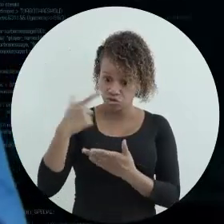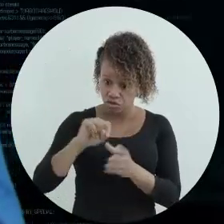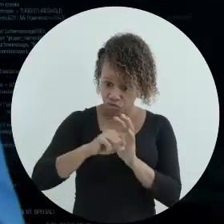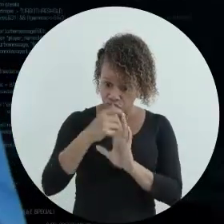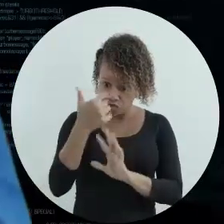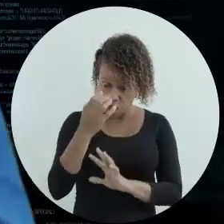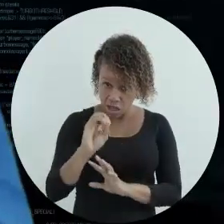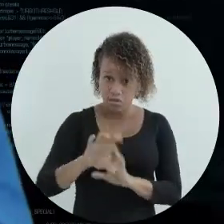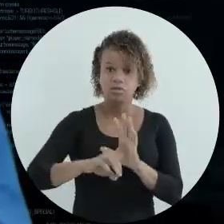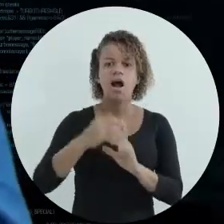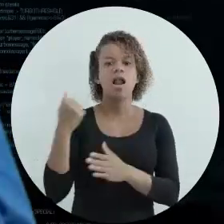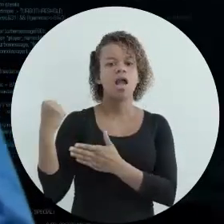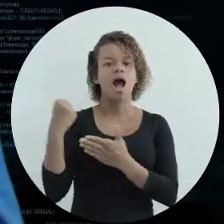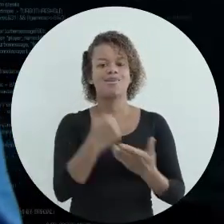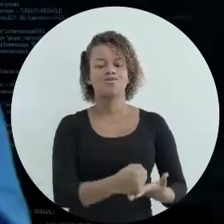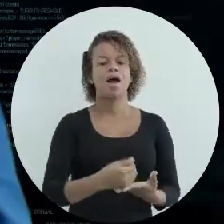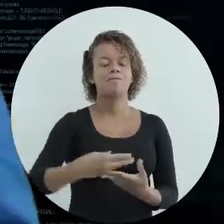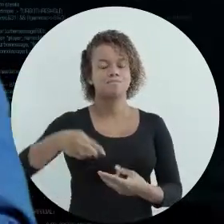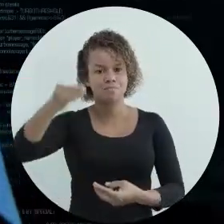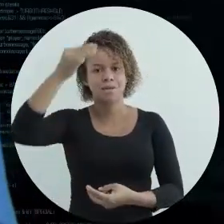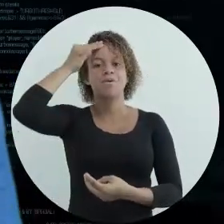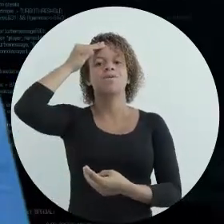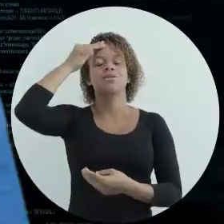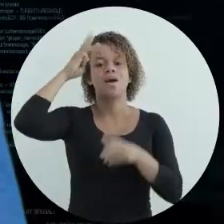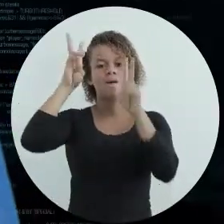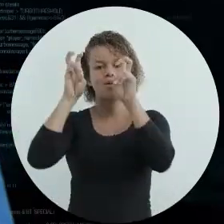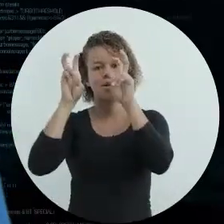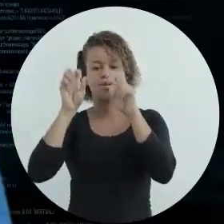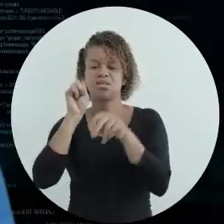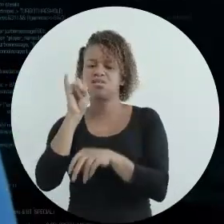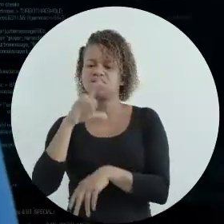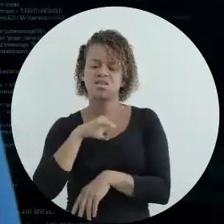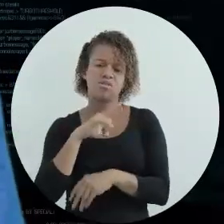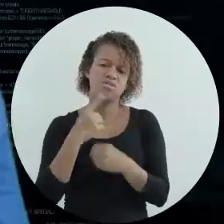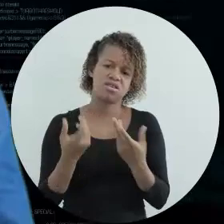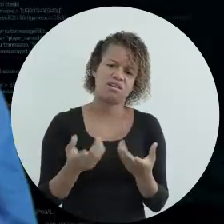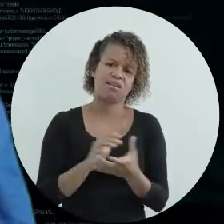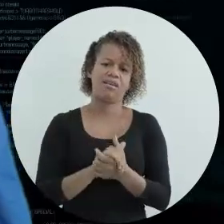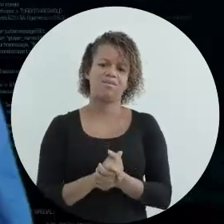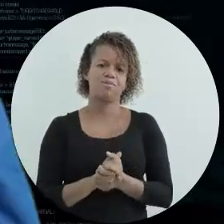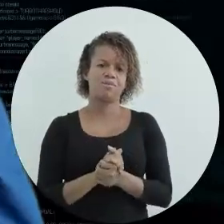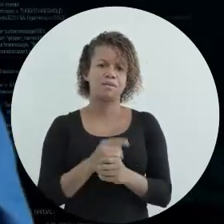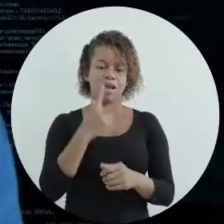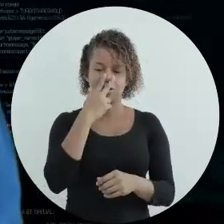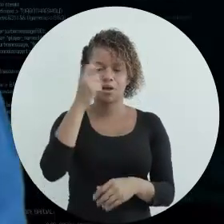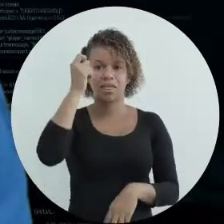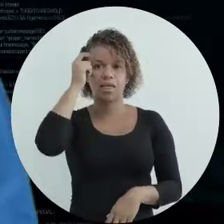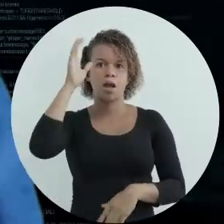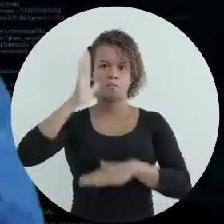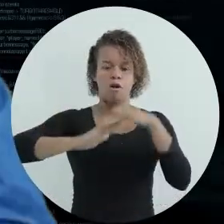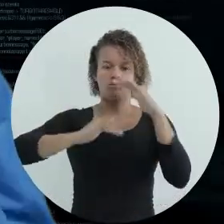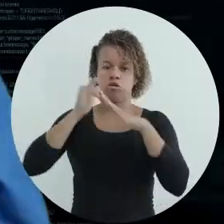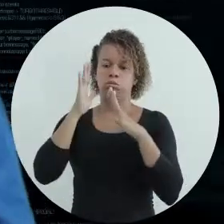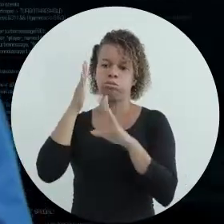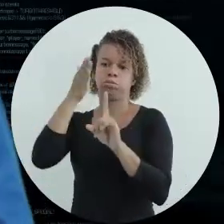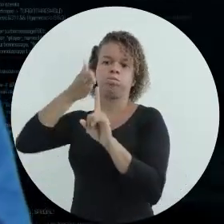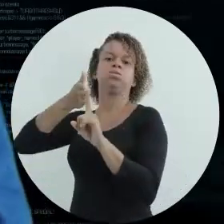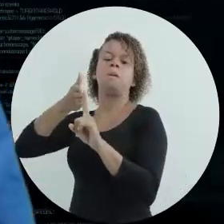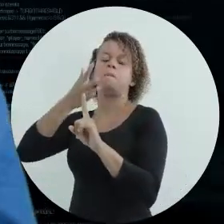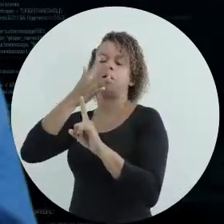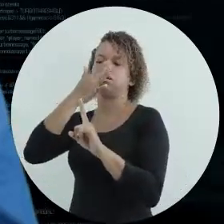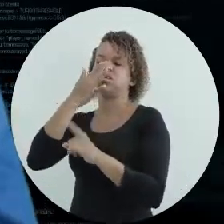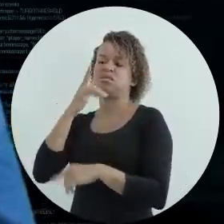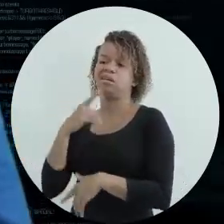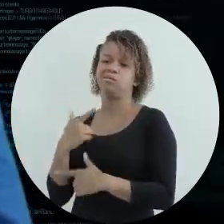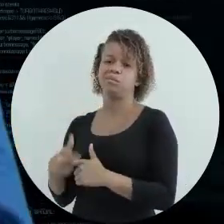o conteúdo, certo? Se você não fizer isso, se você partir de logo para uma ideia profissional, então você vai estar se prejudicando, você vai estar se